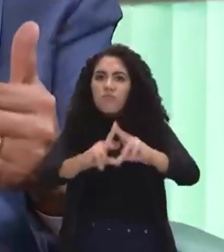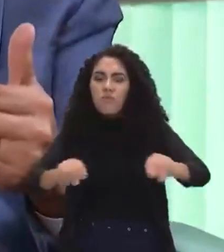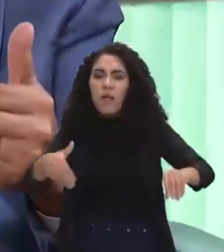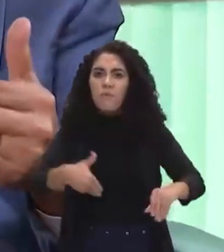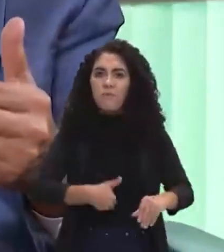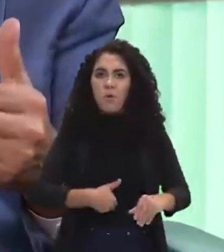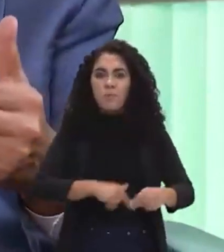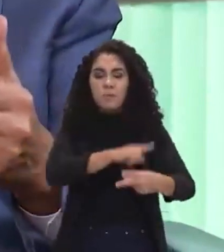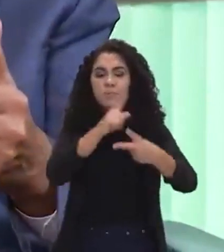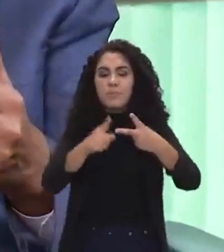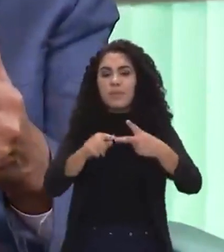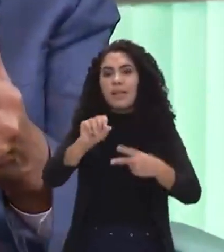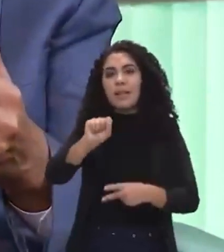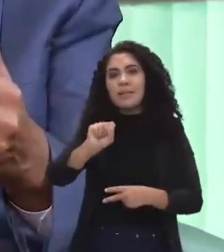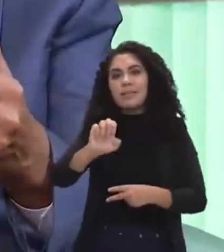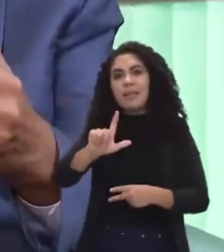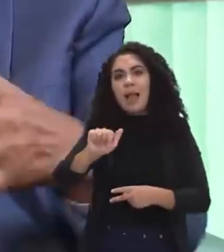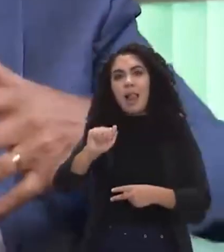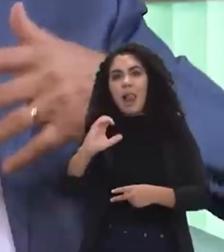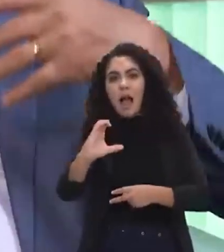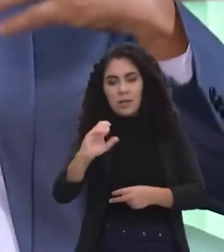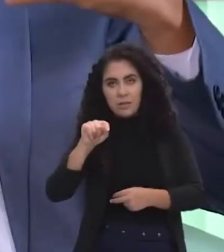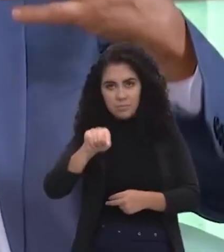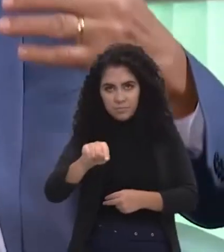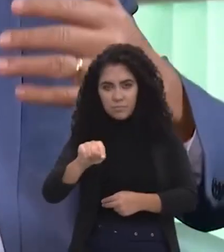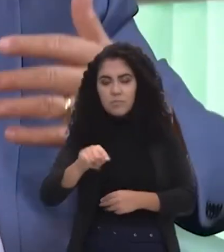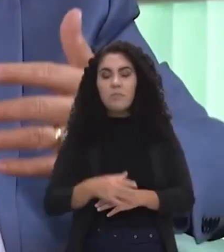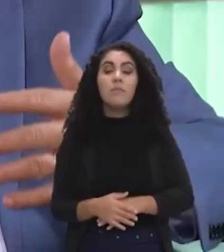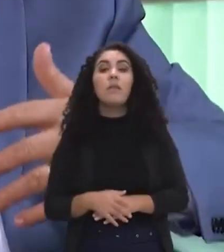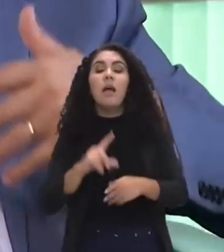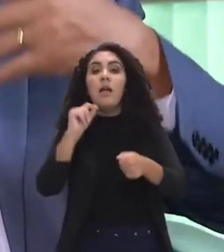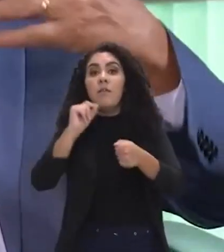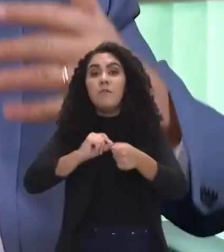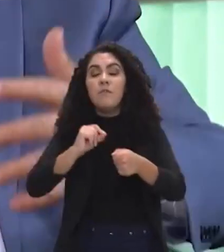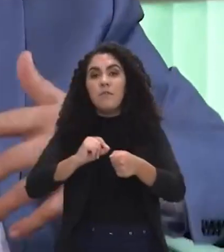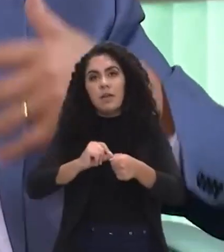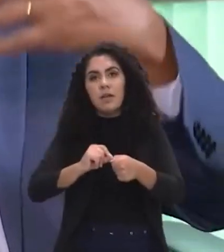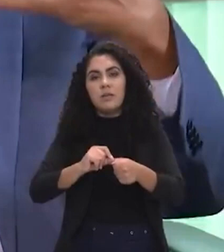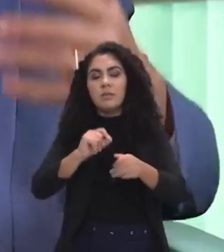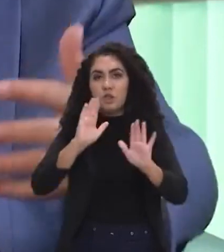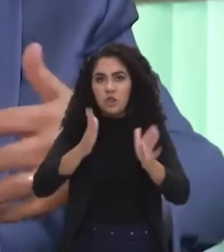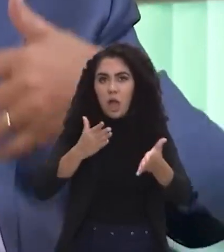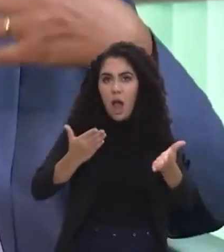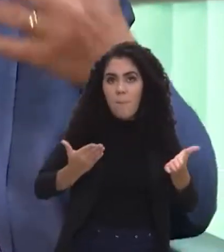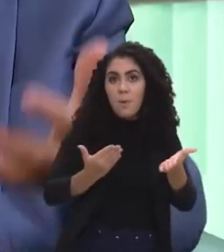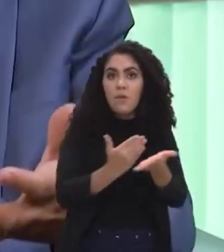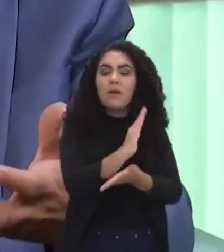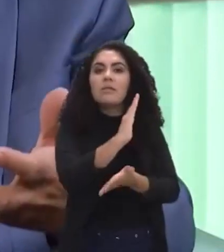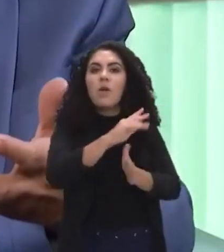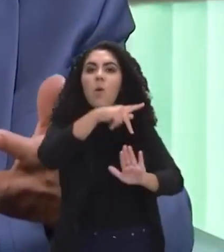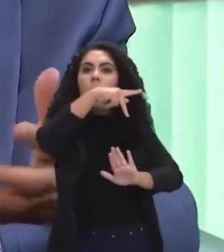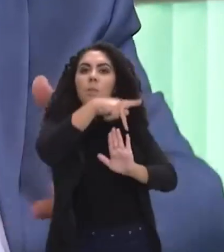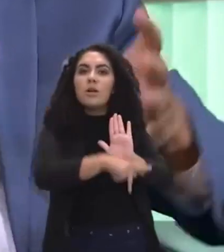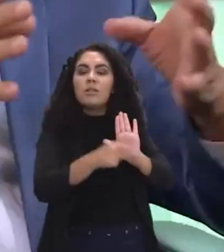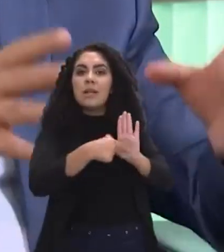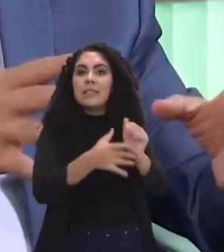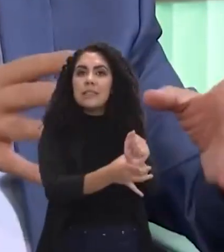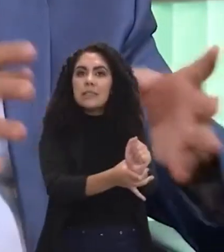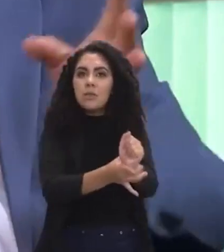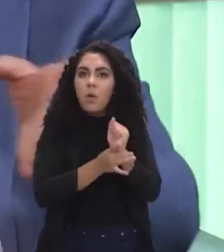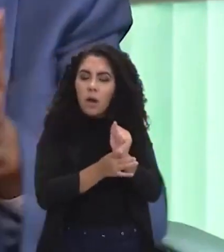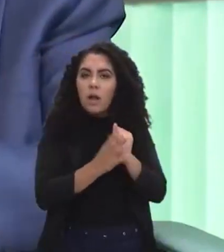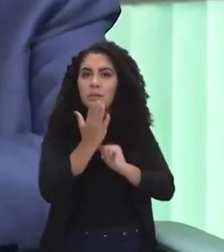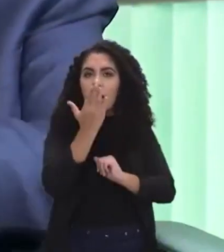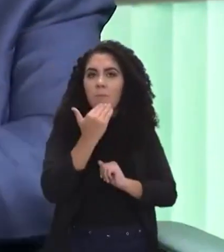dado um passo a mais a celac não é Ou seja a foi feito ali a aprovação de um plano de